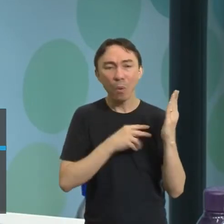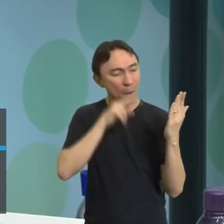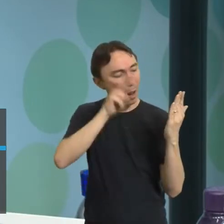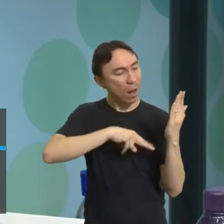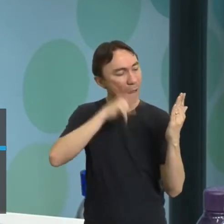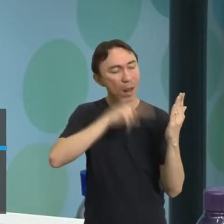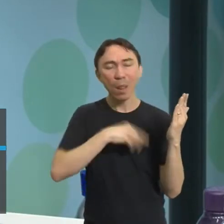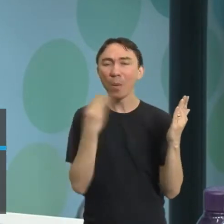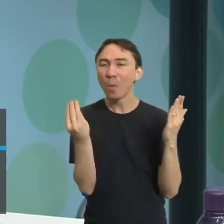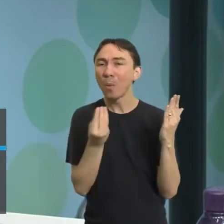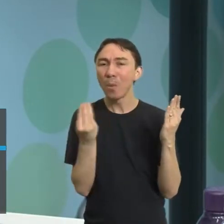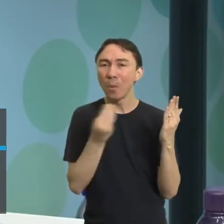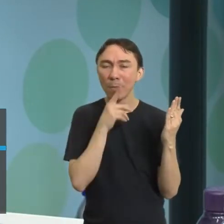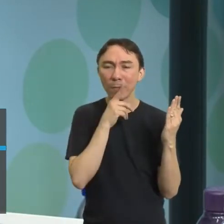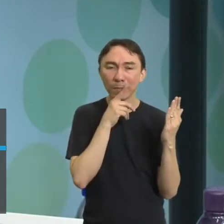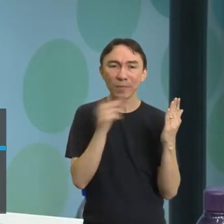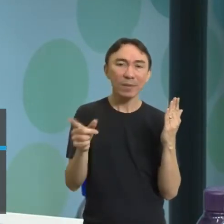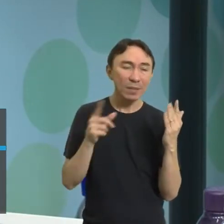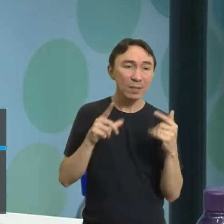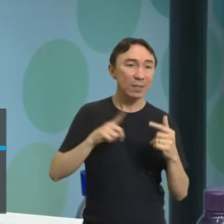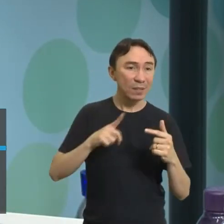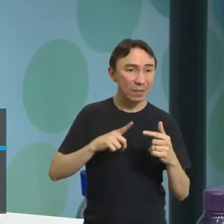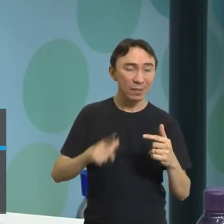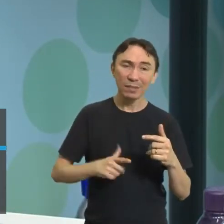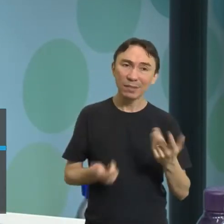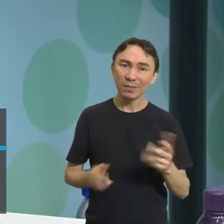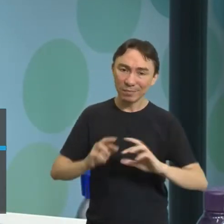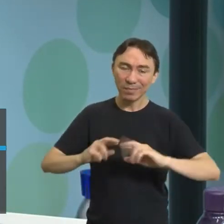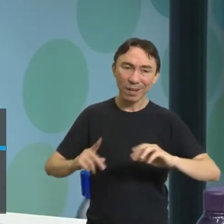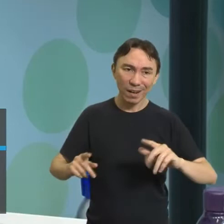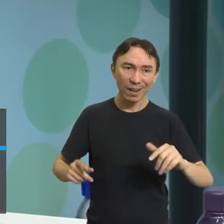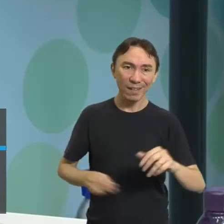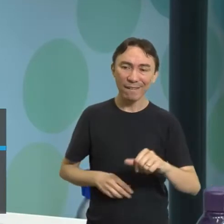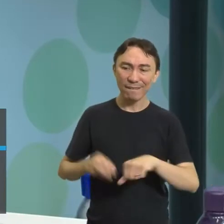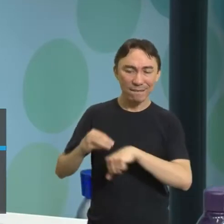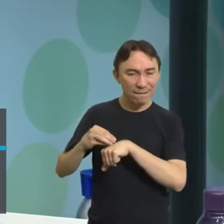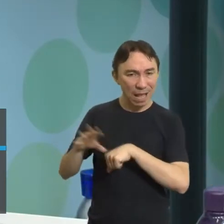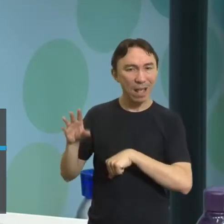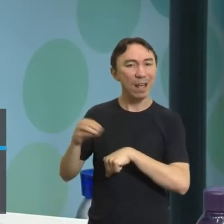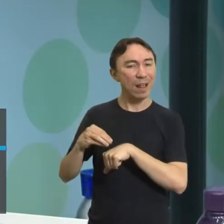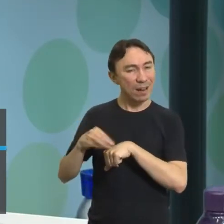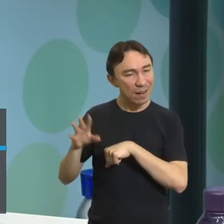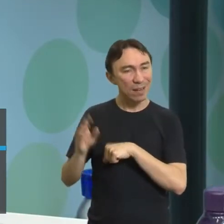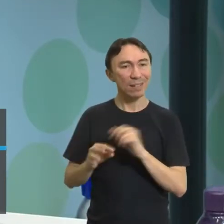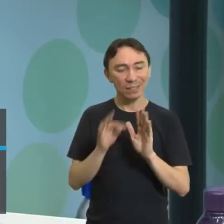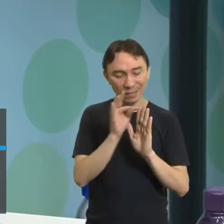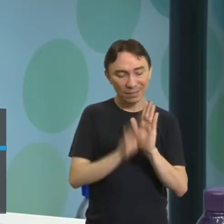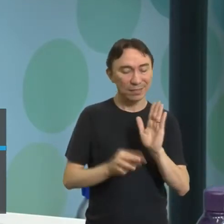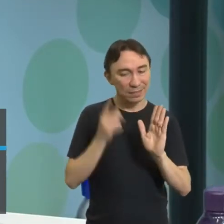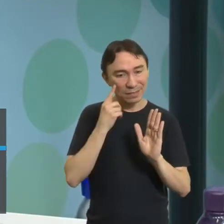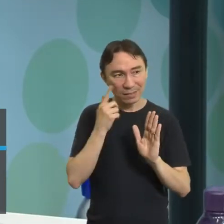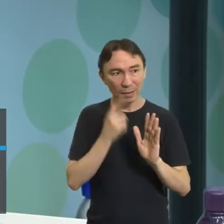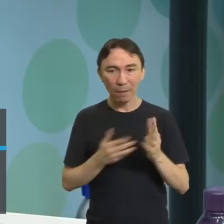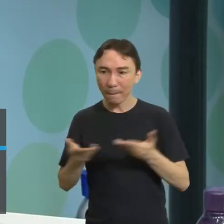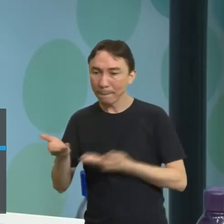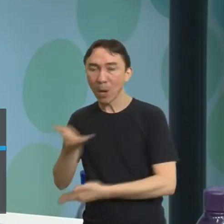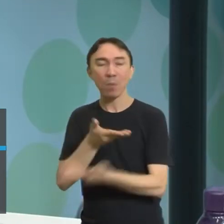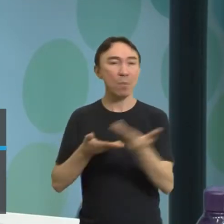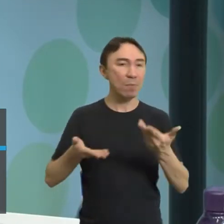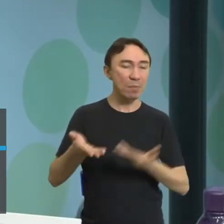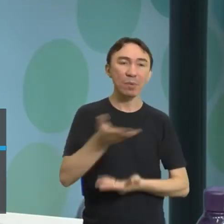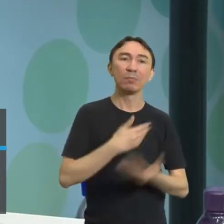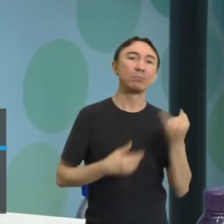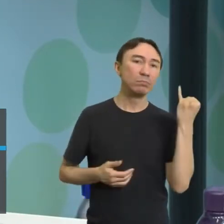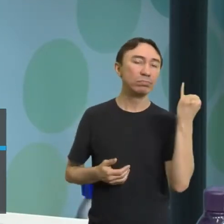assim, né, compartilhando as pistas textuais que o autor também vai deixando também no texto. Por isso é tão importante esse